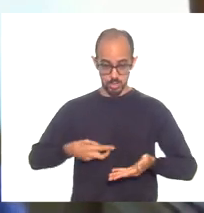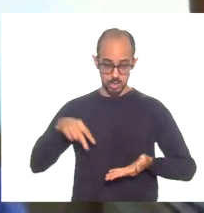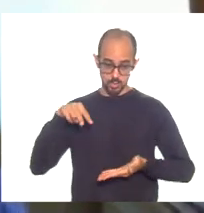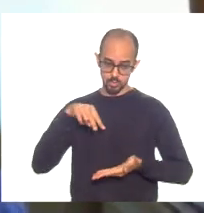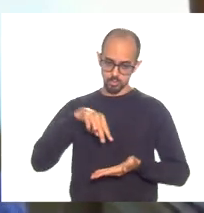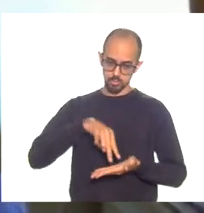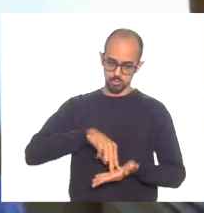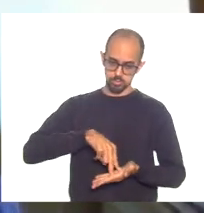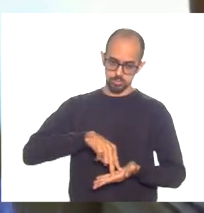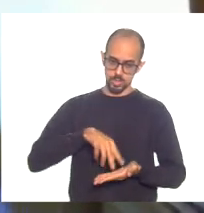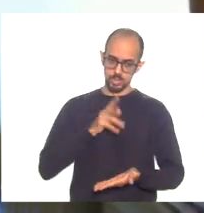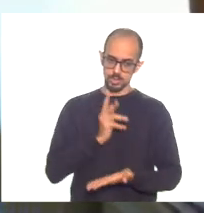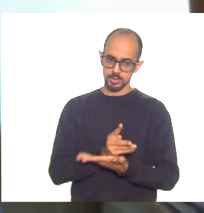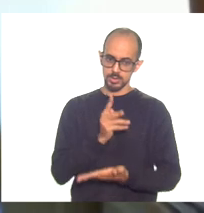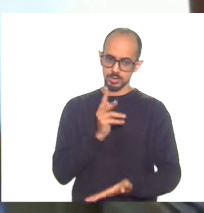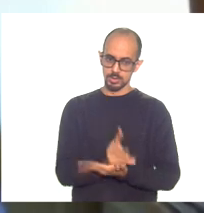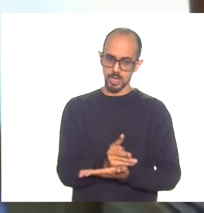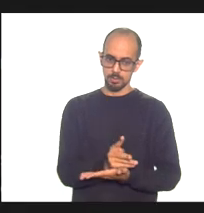na oposição.